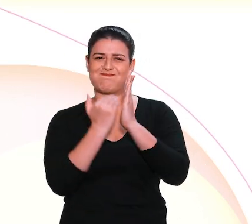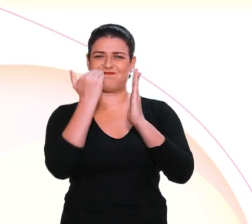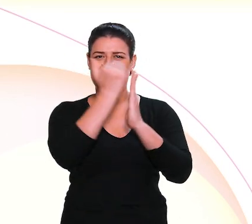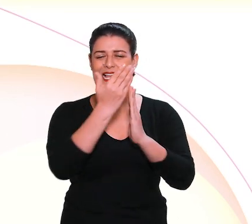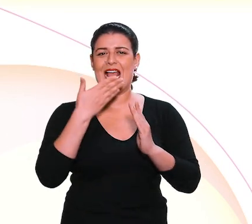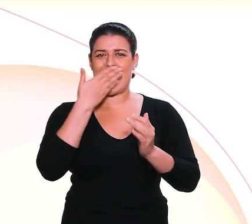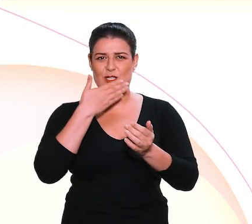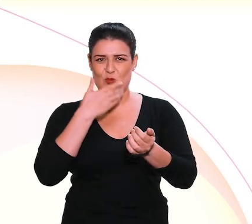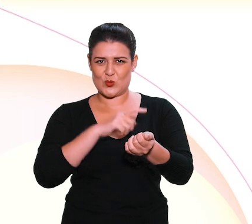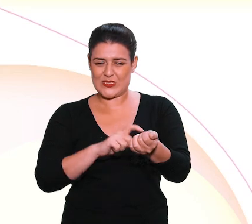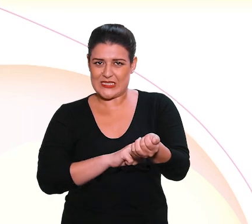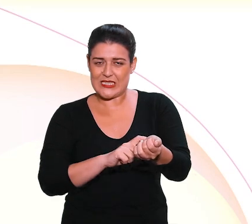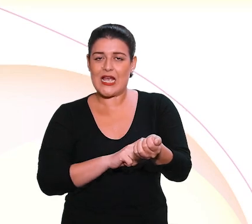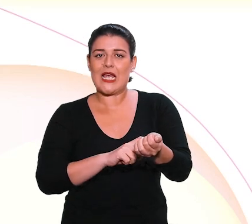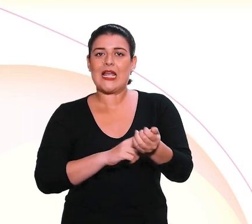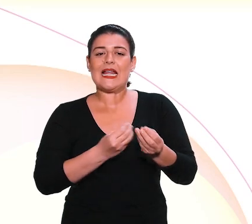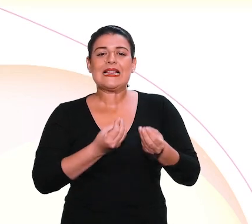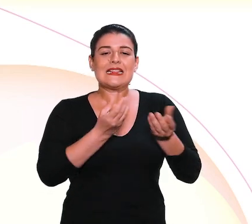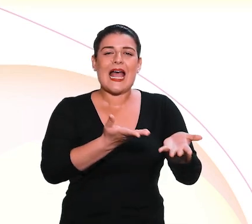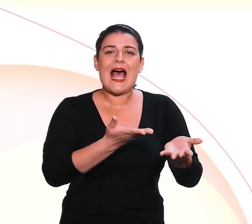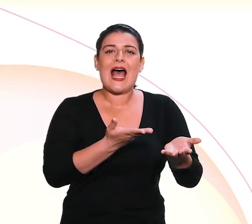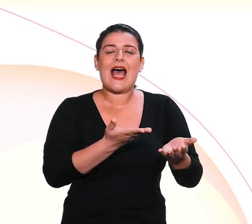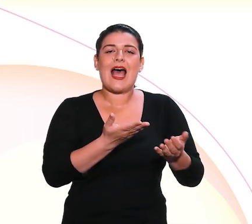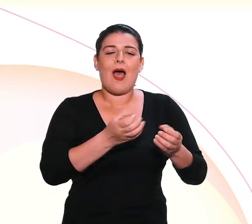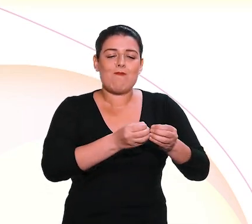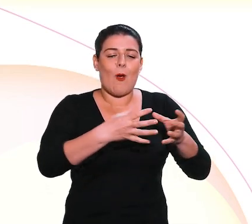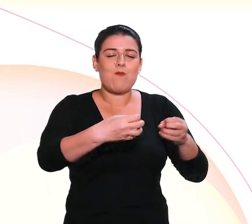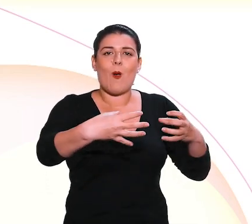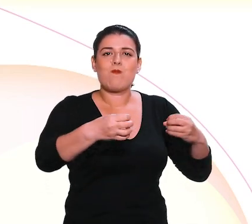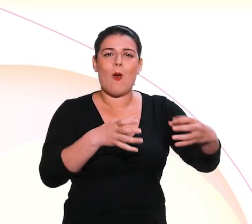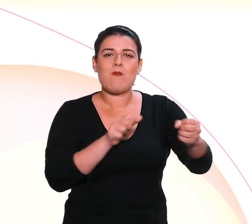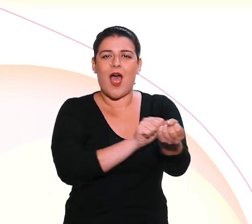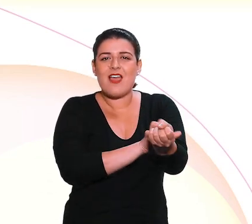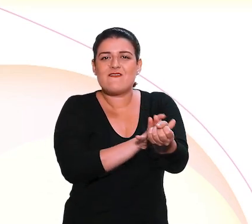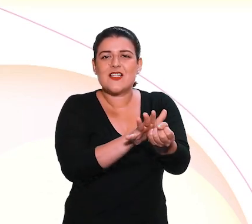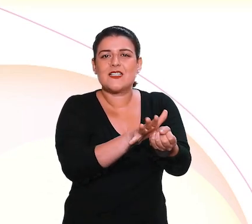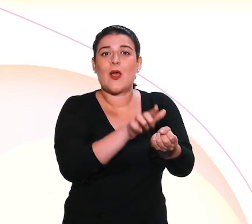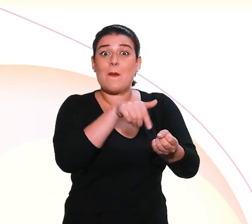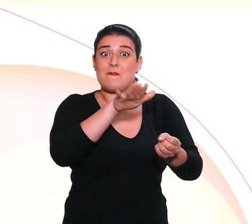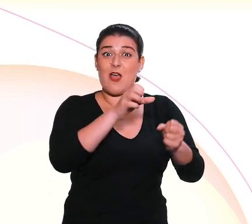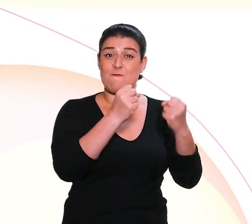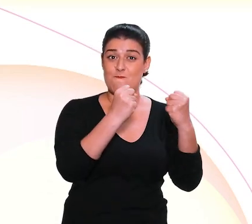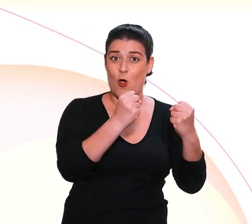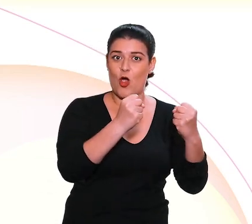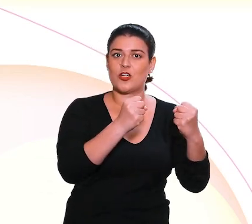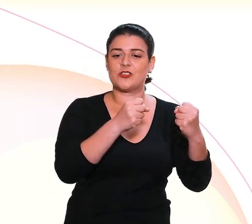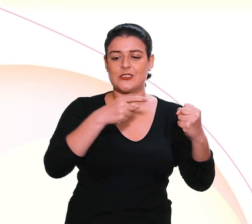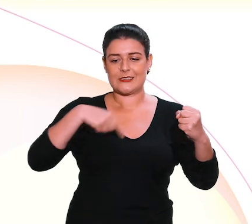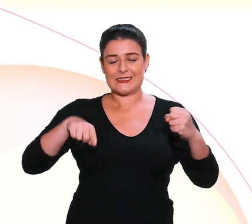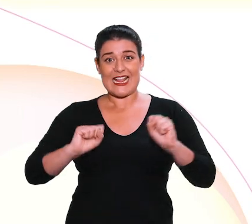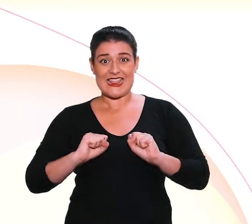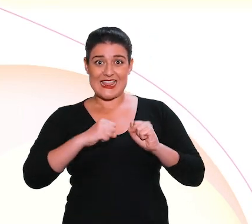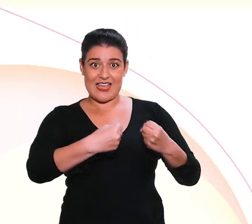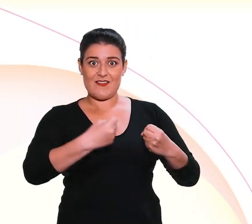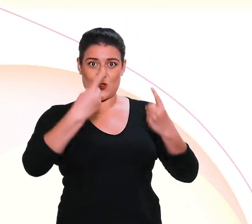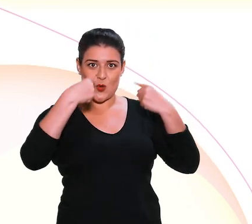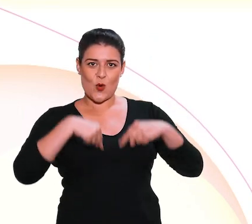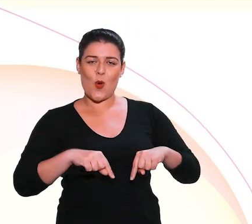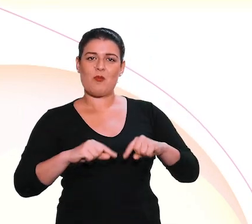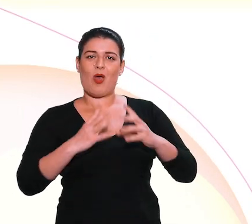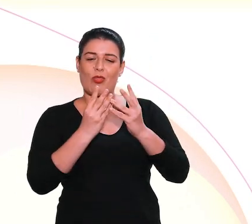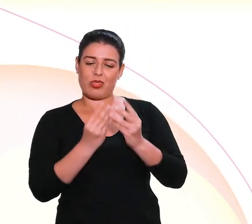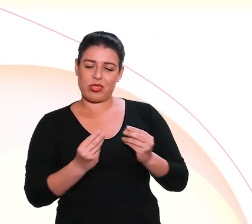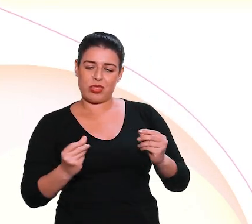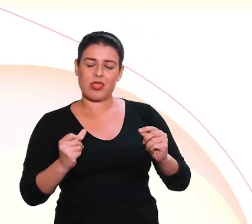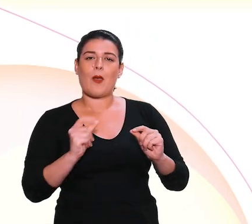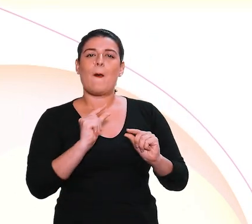sangue, é como se fosse um alimento para aqueles micro-organismos que causam infecção. Eles são mais fortes, os soldados contra eles duram menos e chegam em